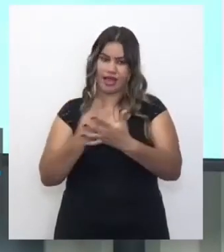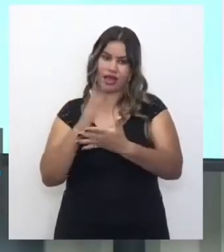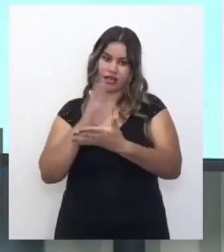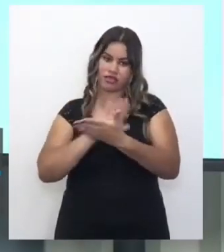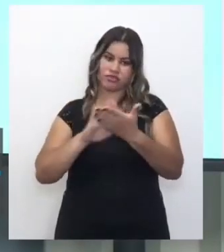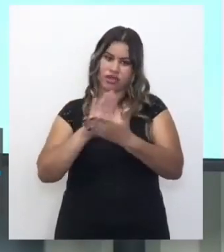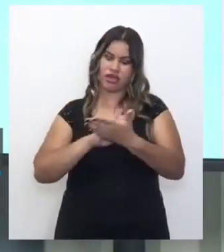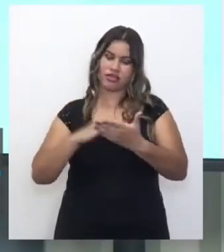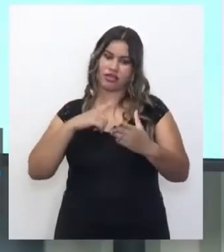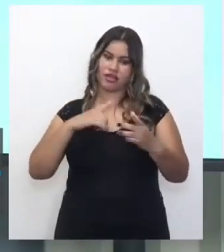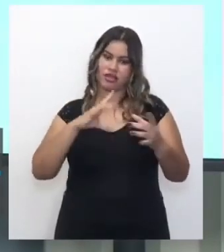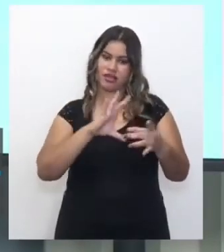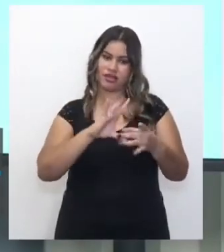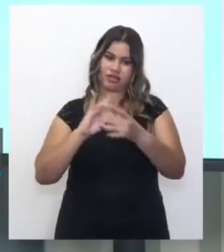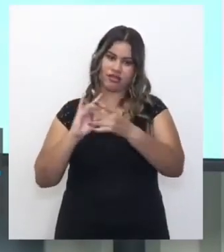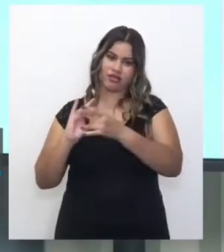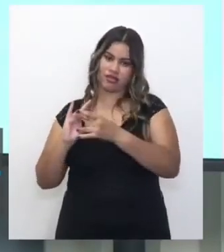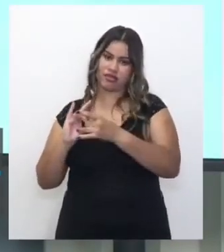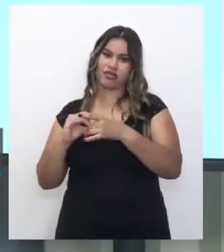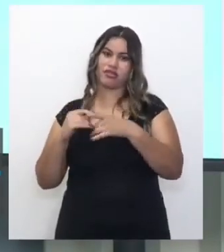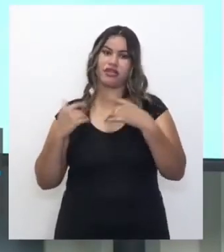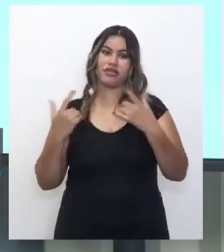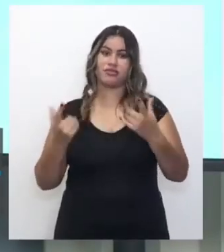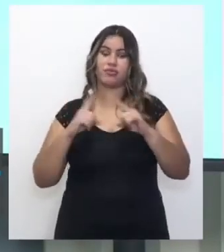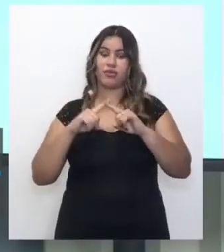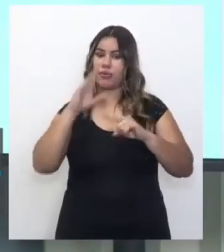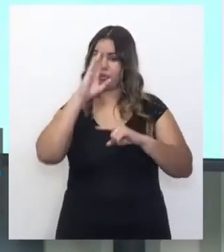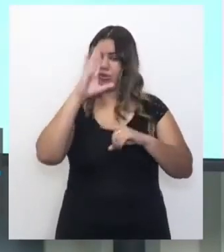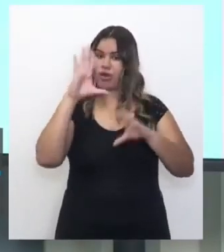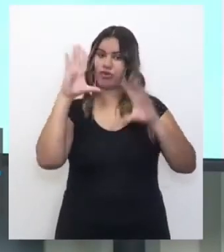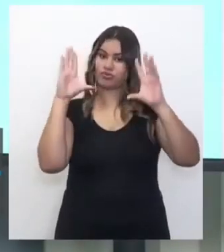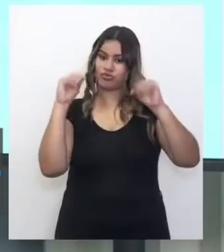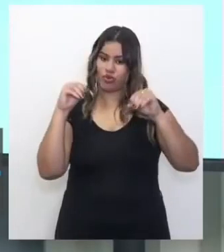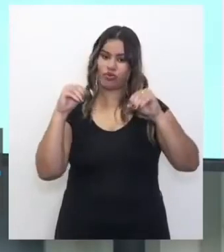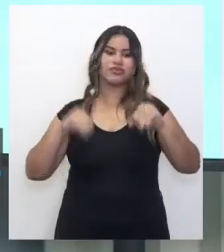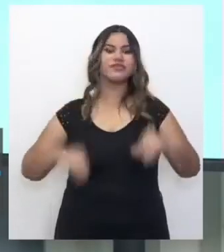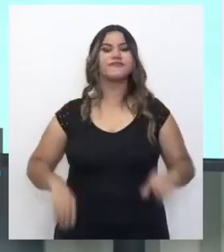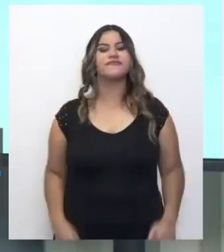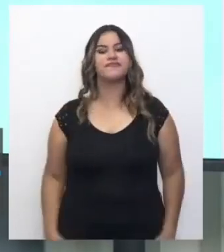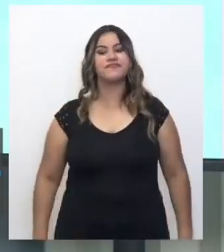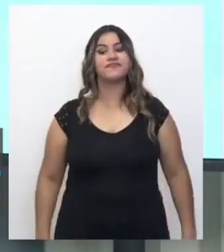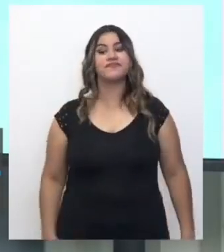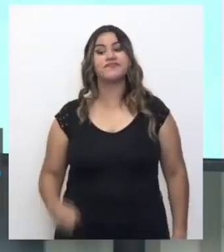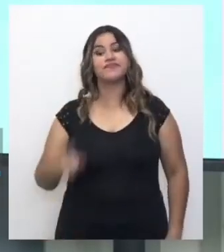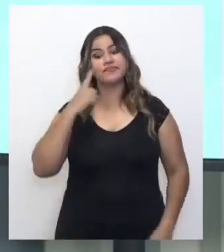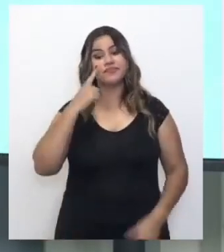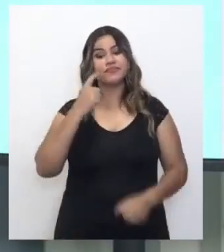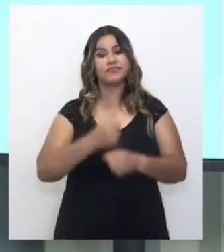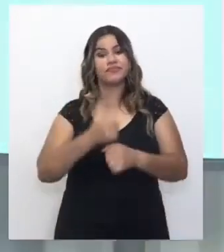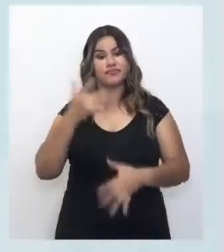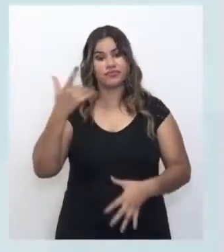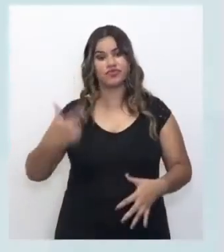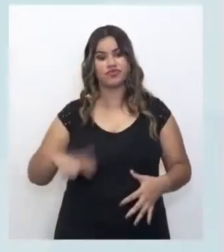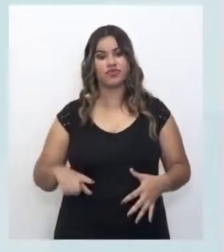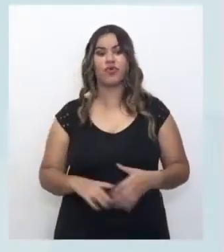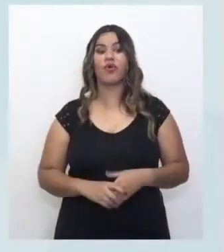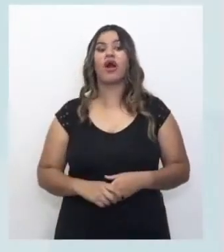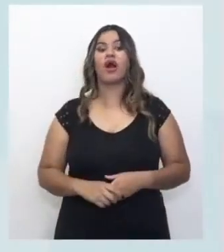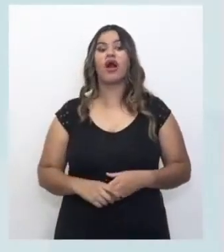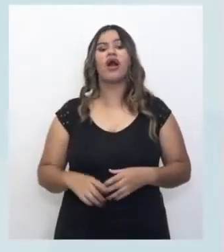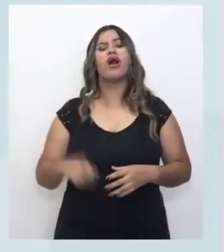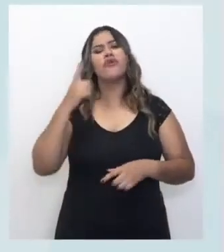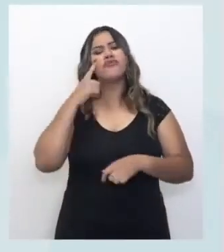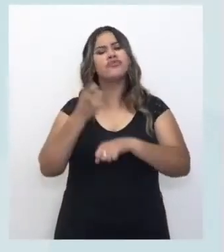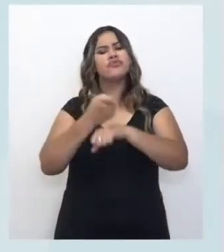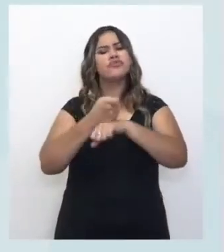do contexto, né? Embora o principal seja noite. Vamos ver o que tem mais aí no chat. Pela forma como os adjetivos